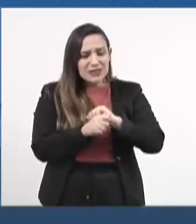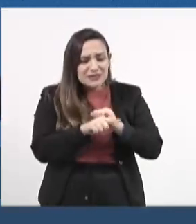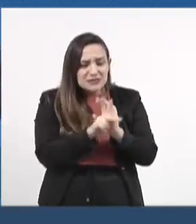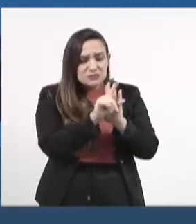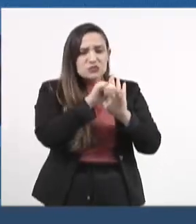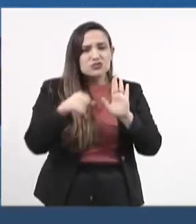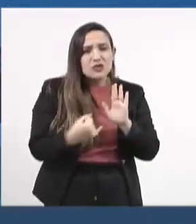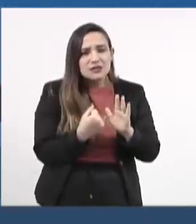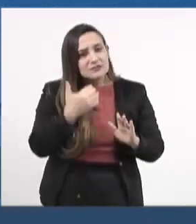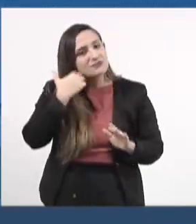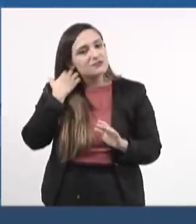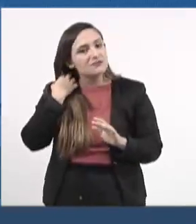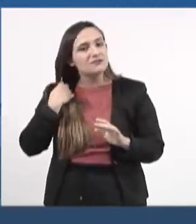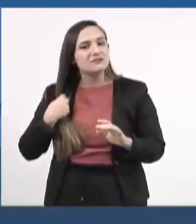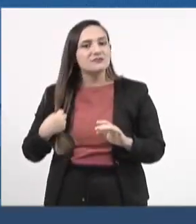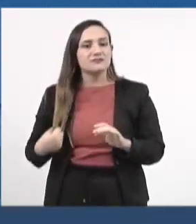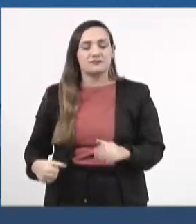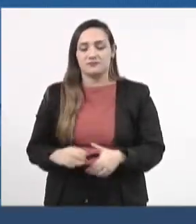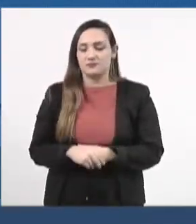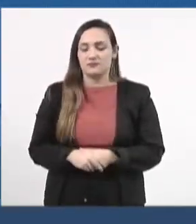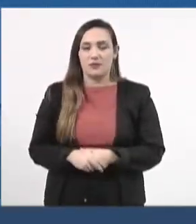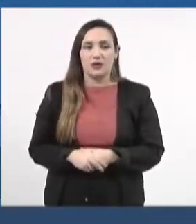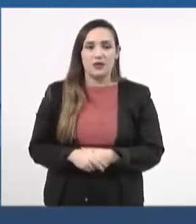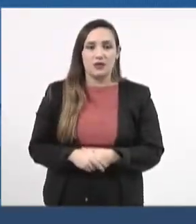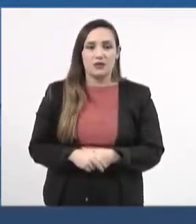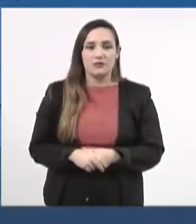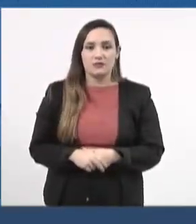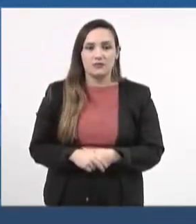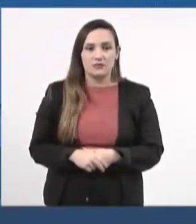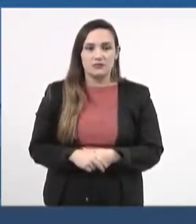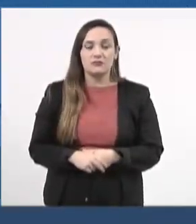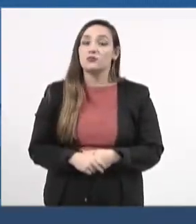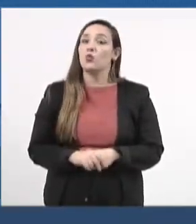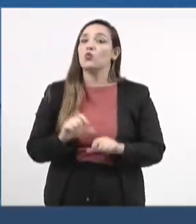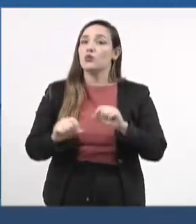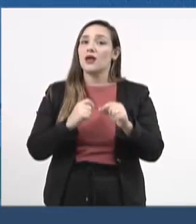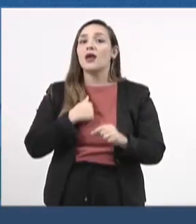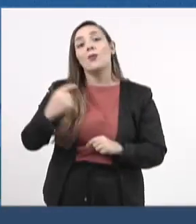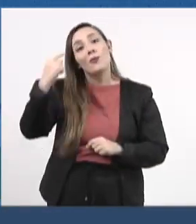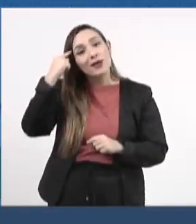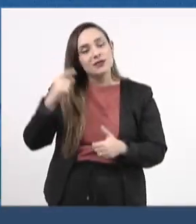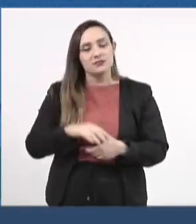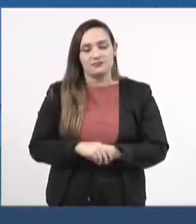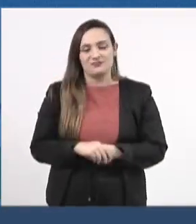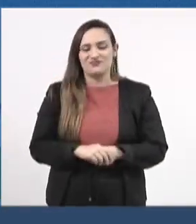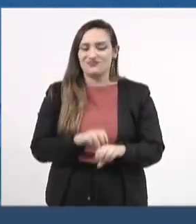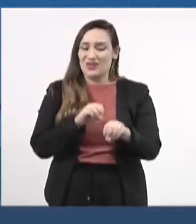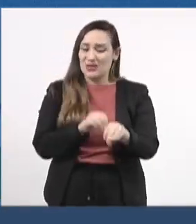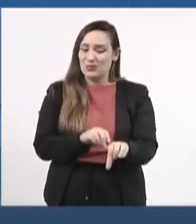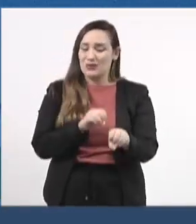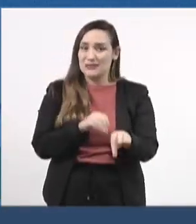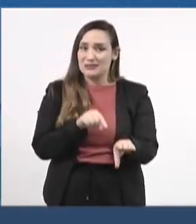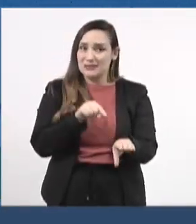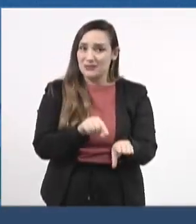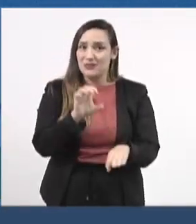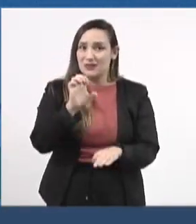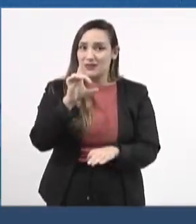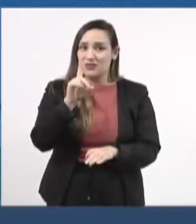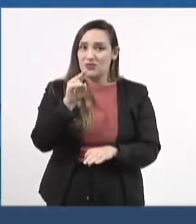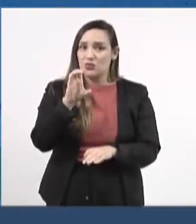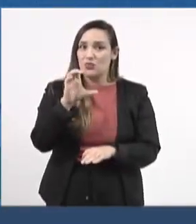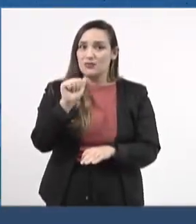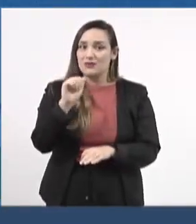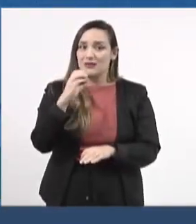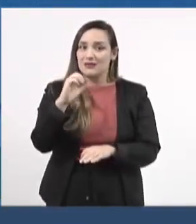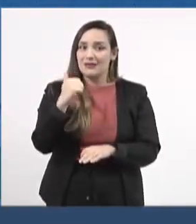a se qualificar desde que se entende por gente. Porque eu entendo que a educação, você não